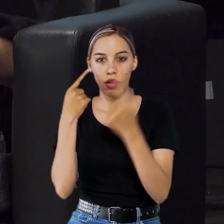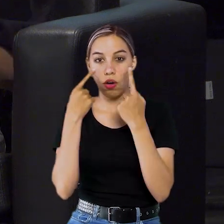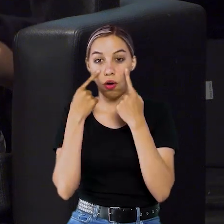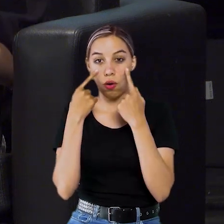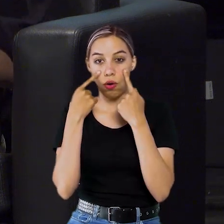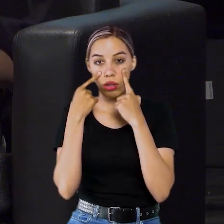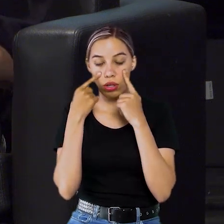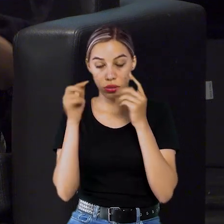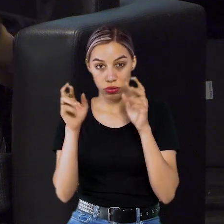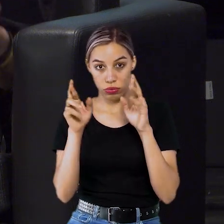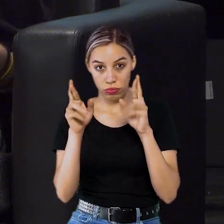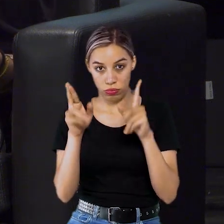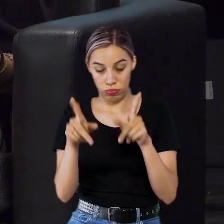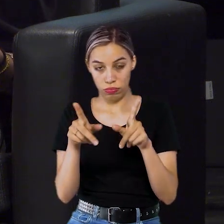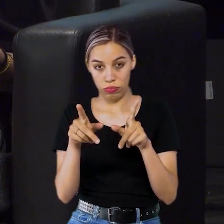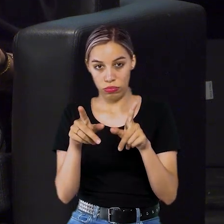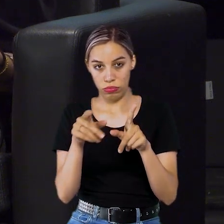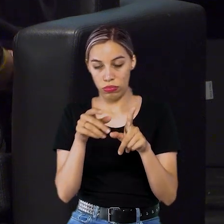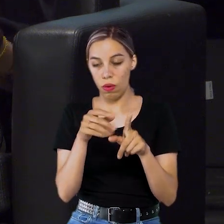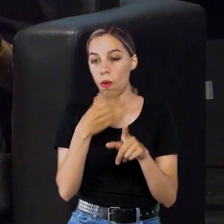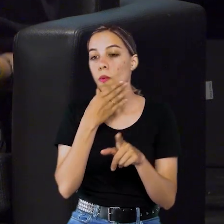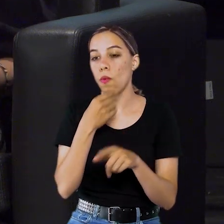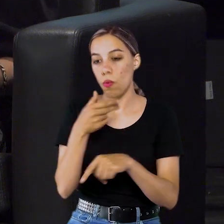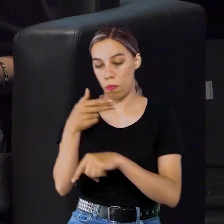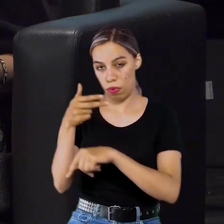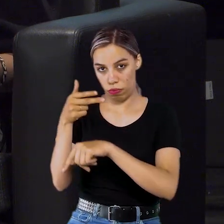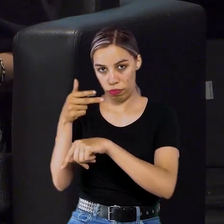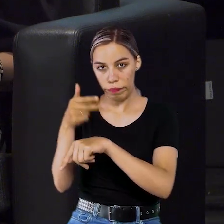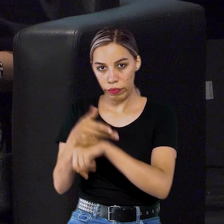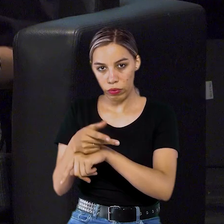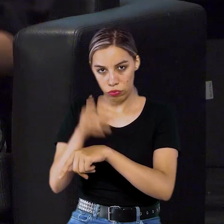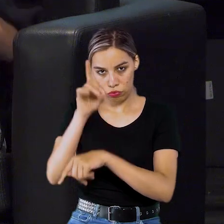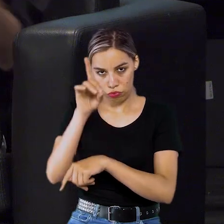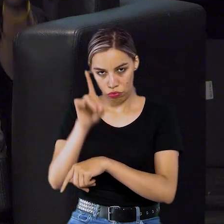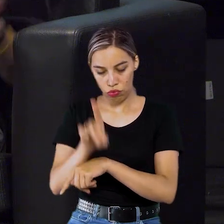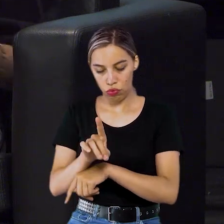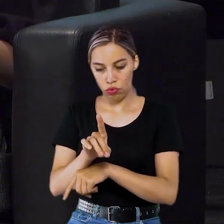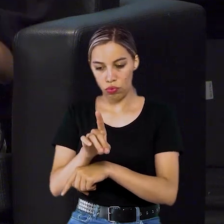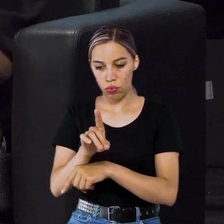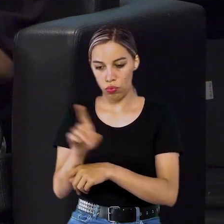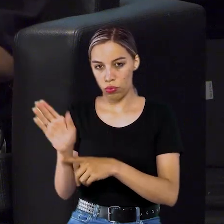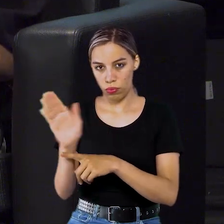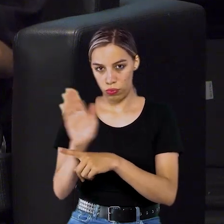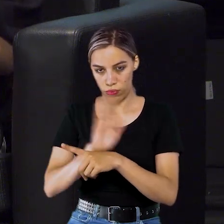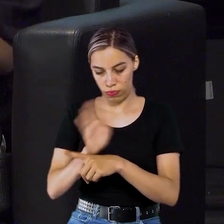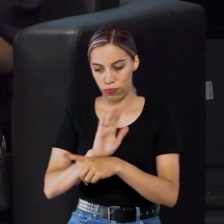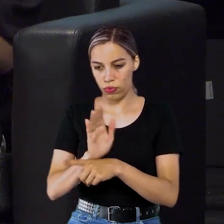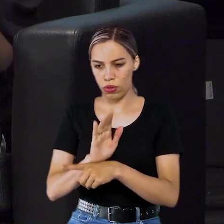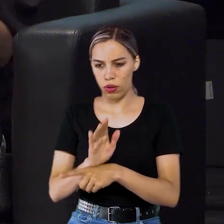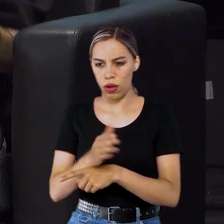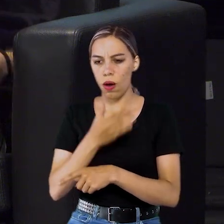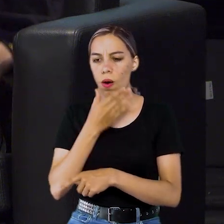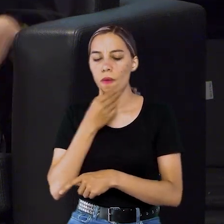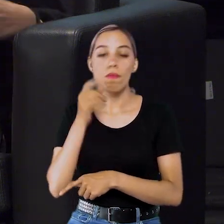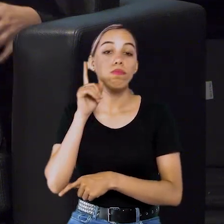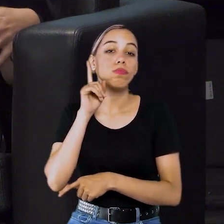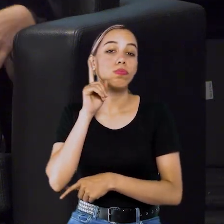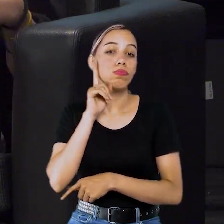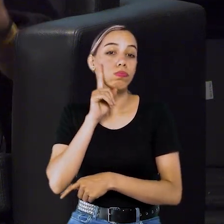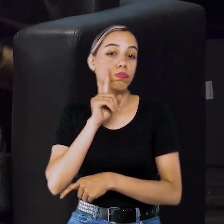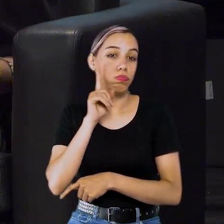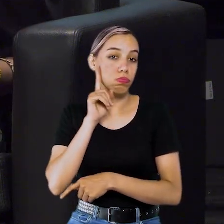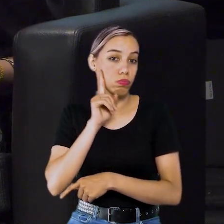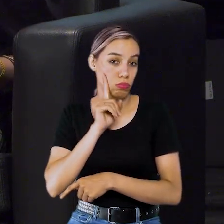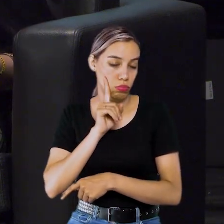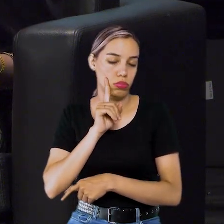O diretor do território é um americano, é o Alex, né, que é uma pessoa assim maravilhosa, né,